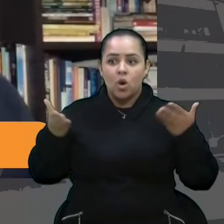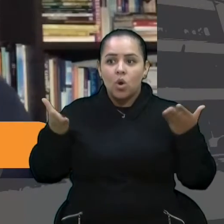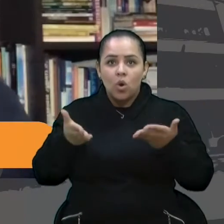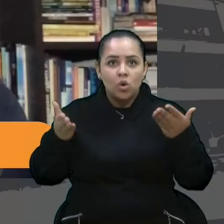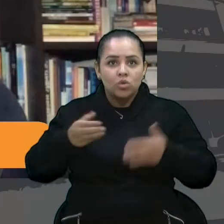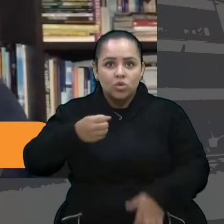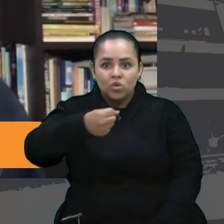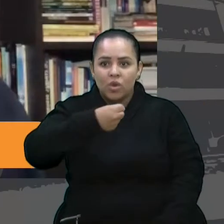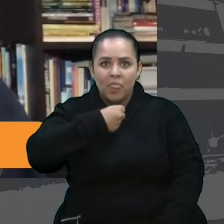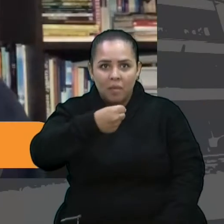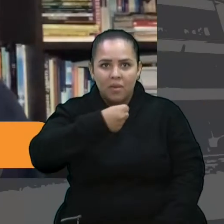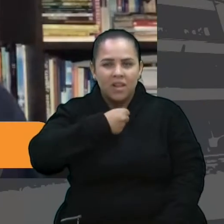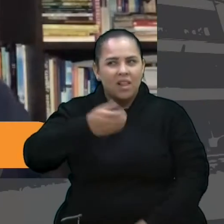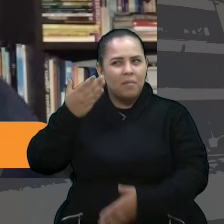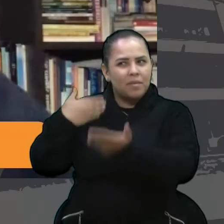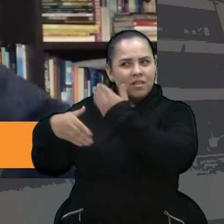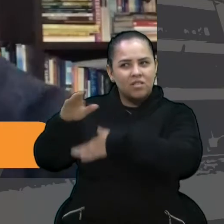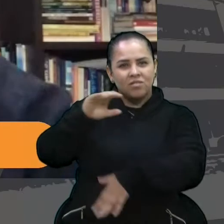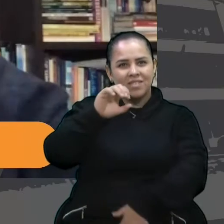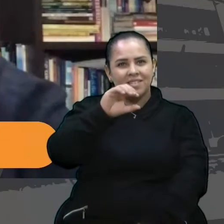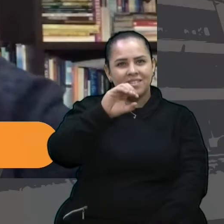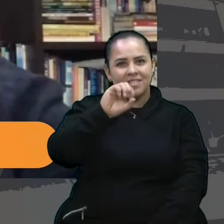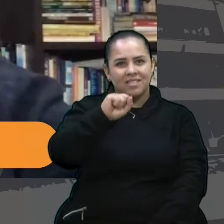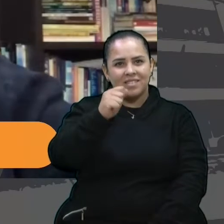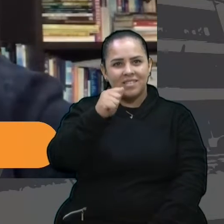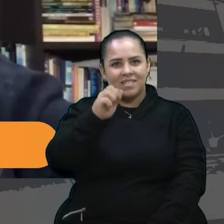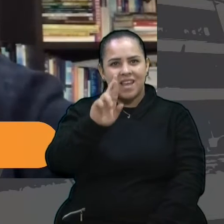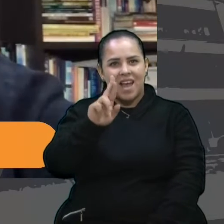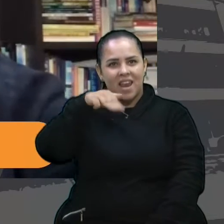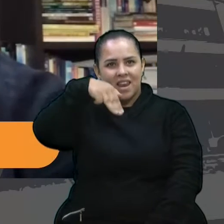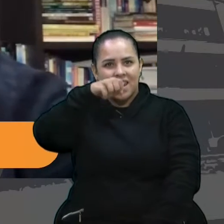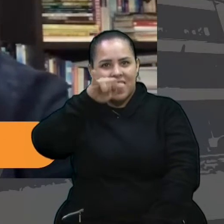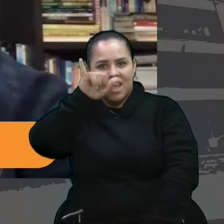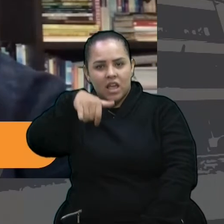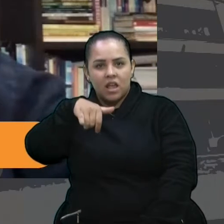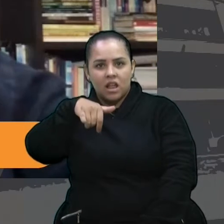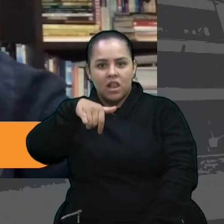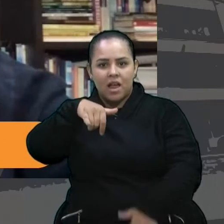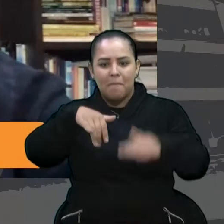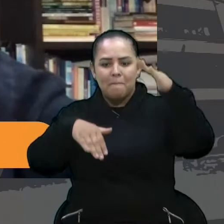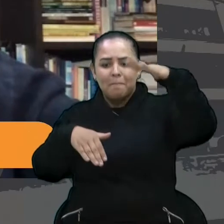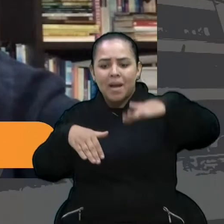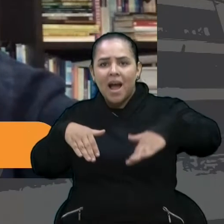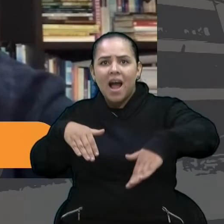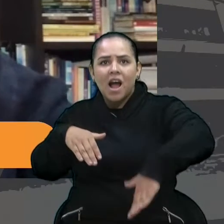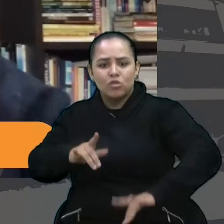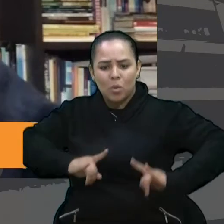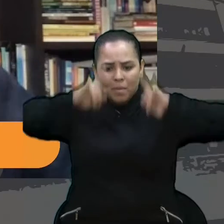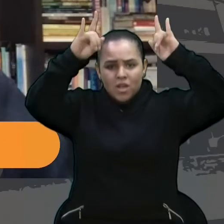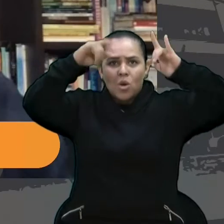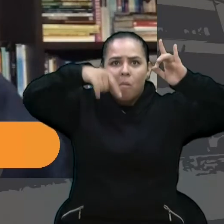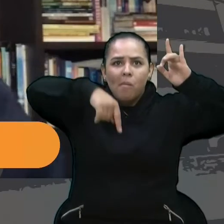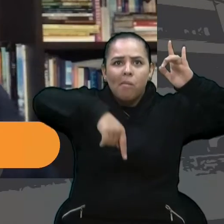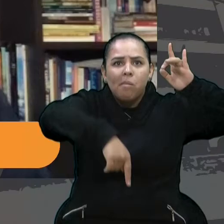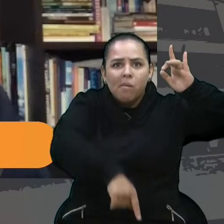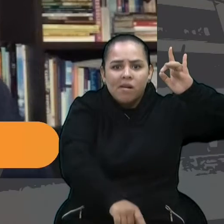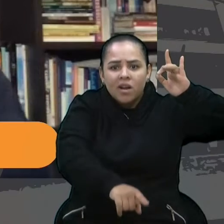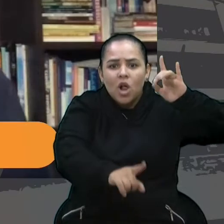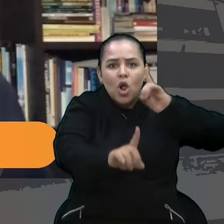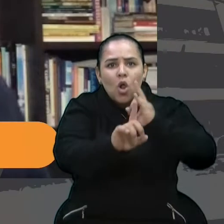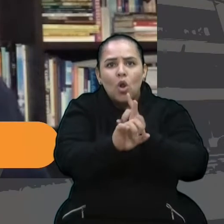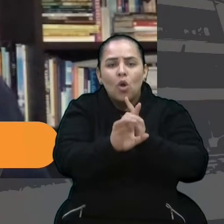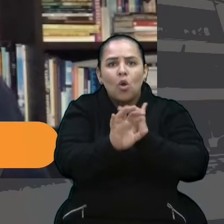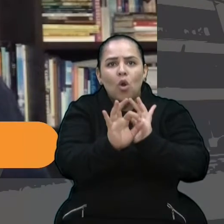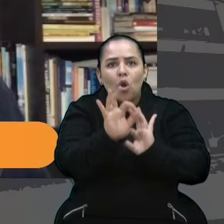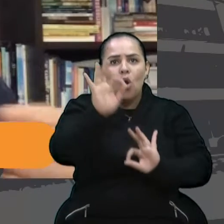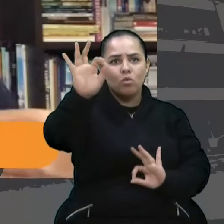desde o governo Sarney, se não me engano, lá no térreo, tão distantes dos fatos. Então, se